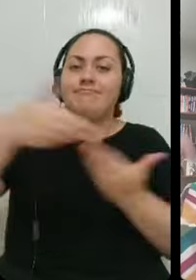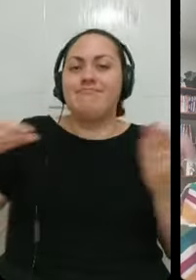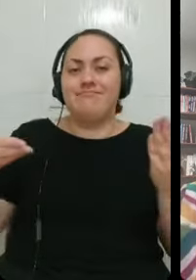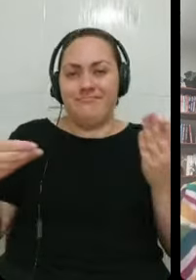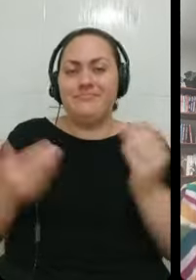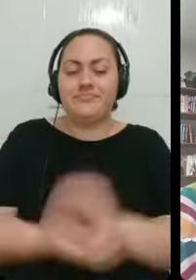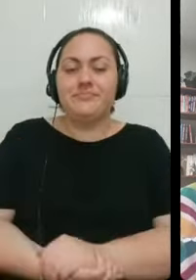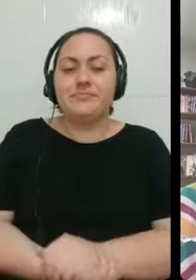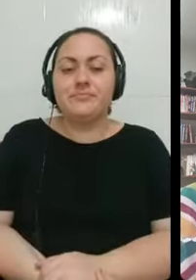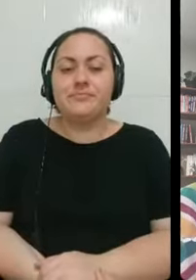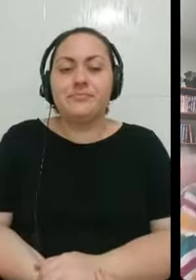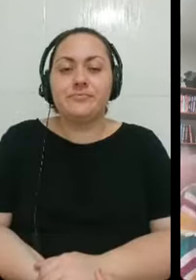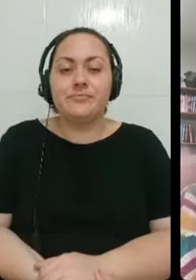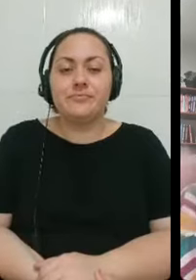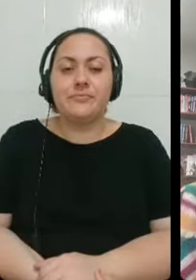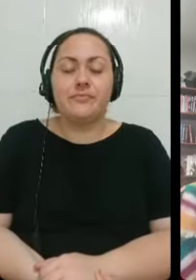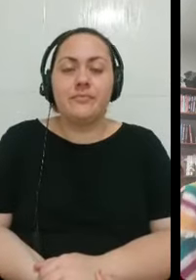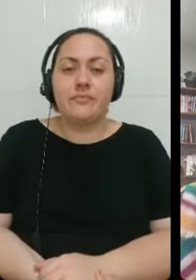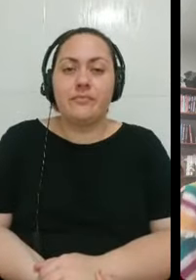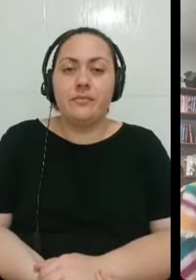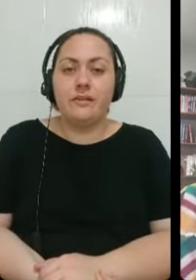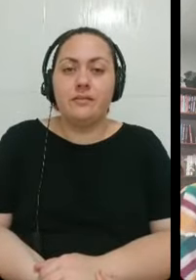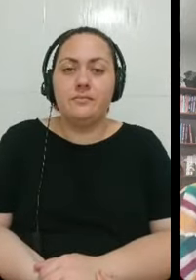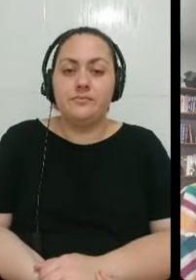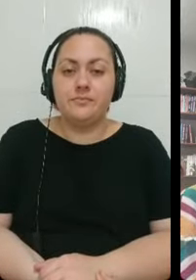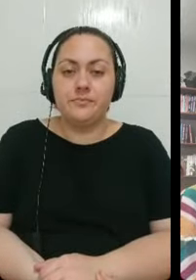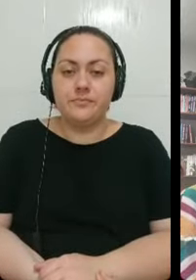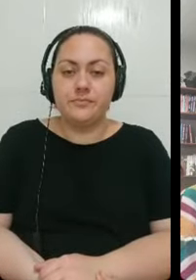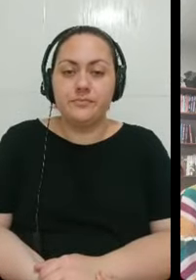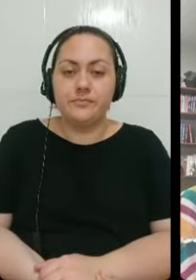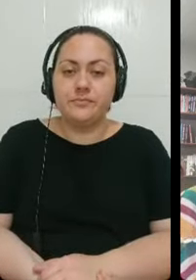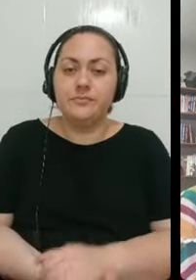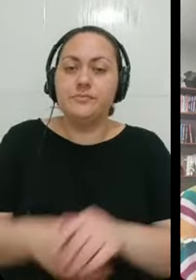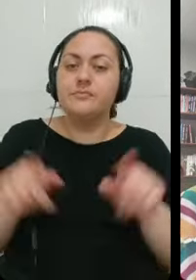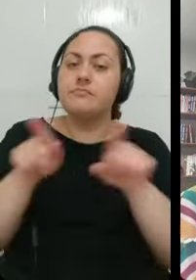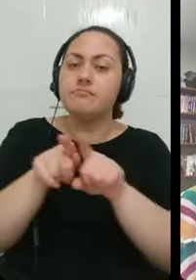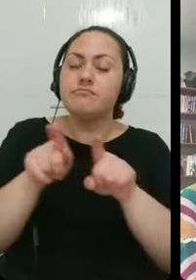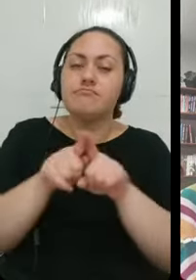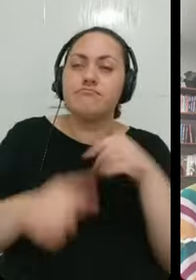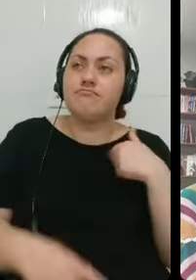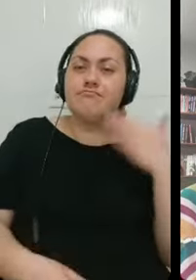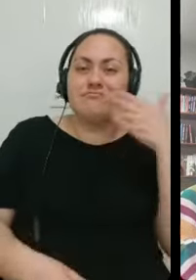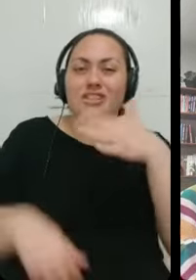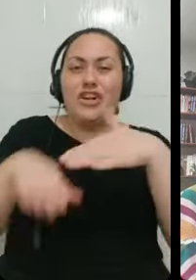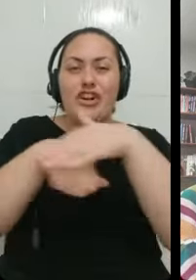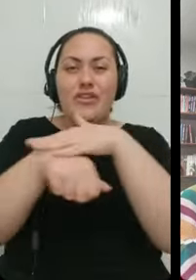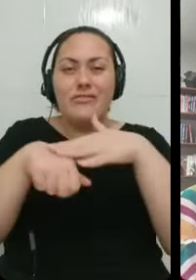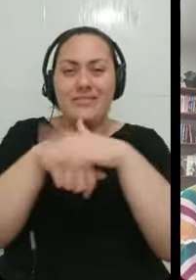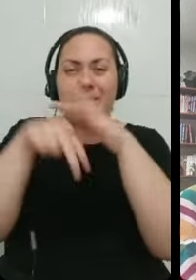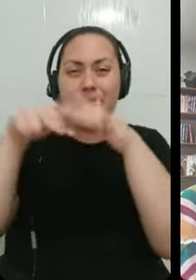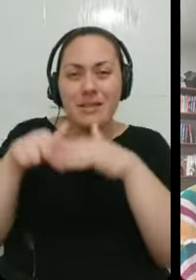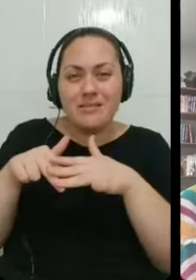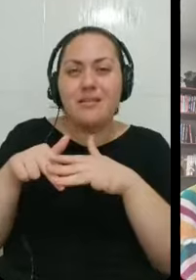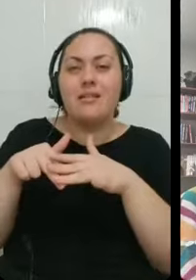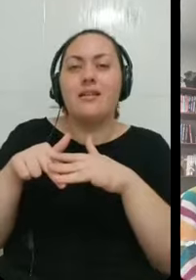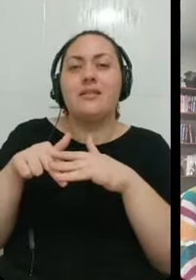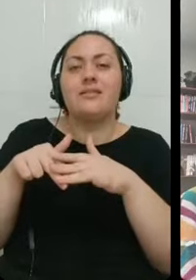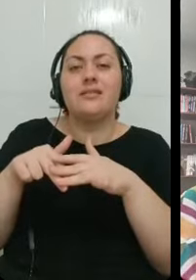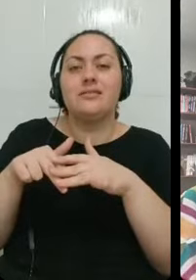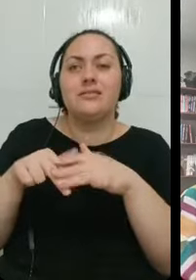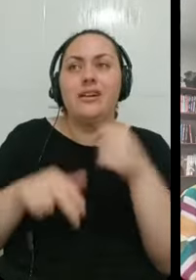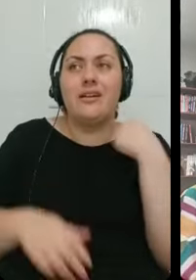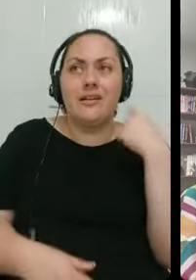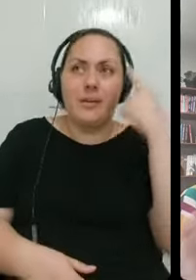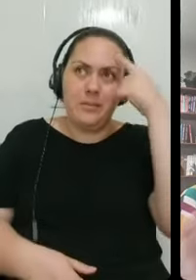né, vou ter né, vou ampliar um pouco mais essa minha conversa, né, nesse sentido, né,